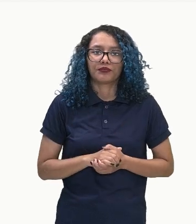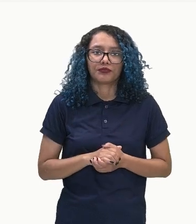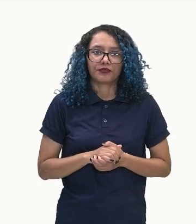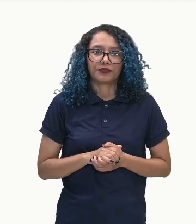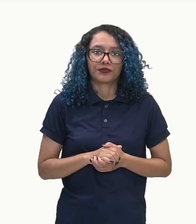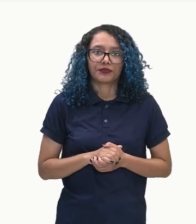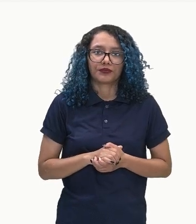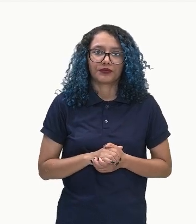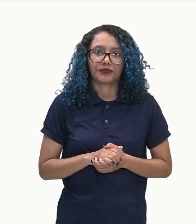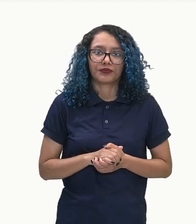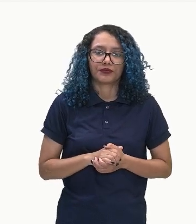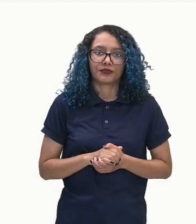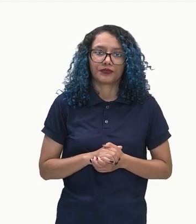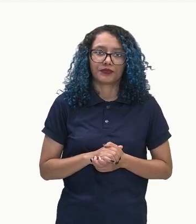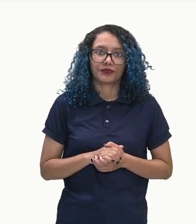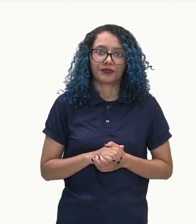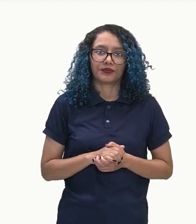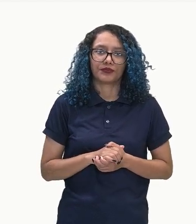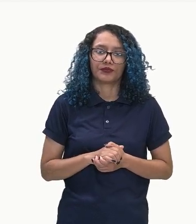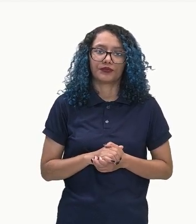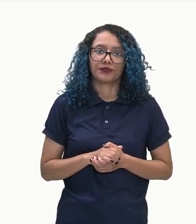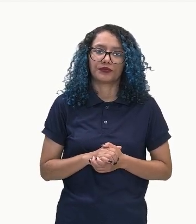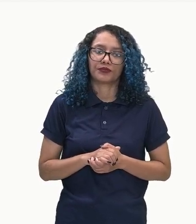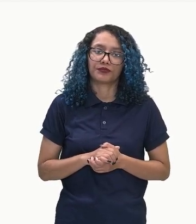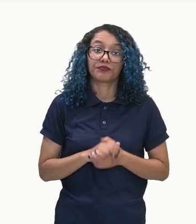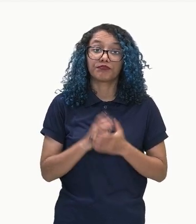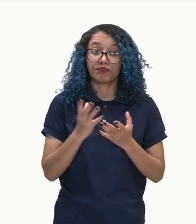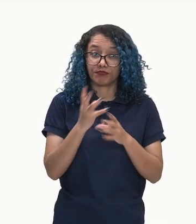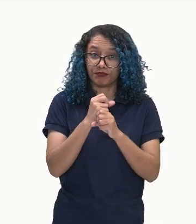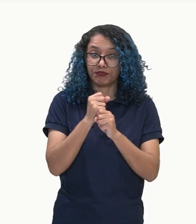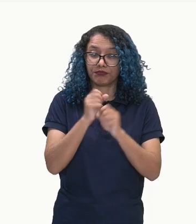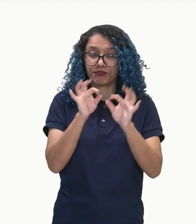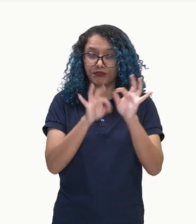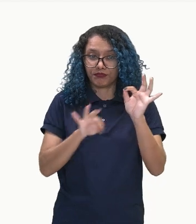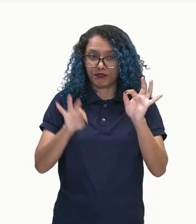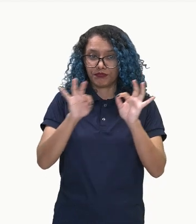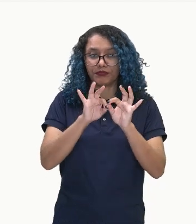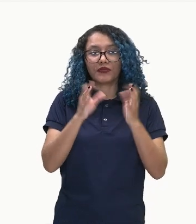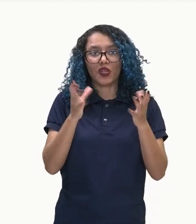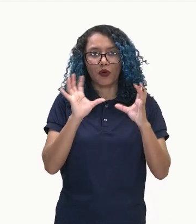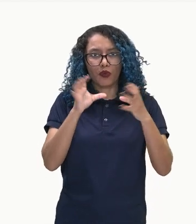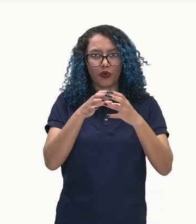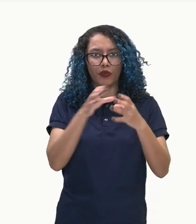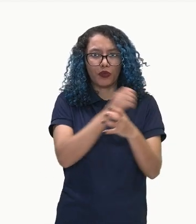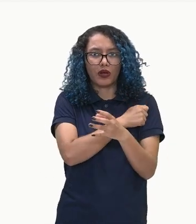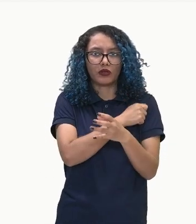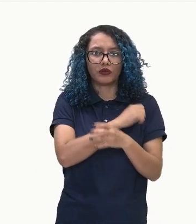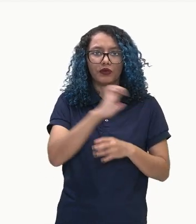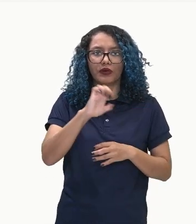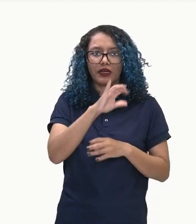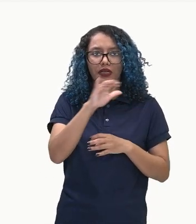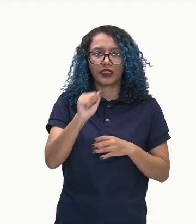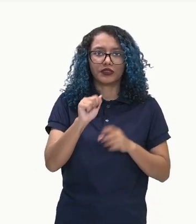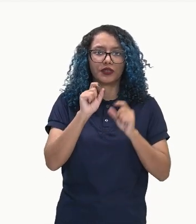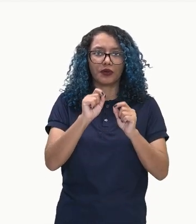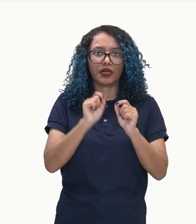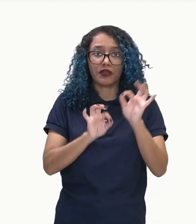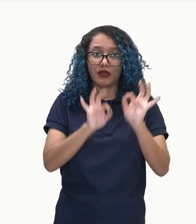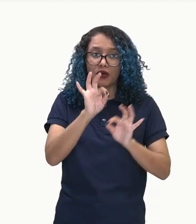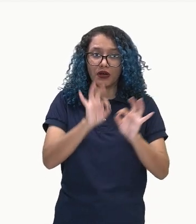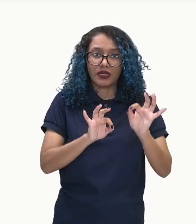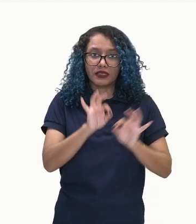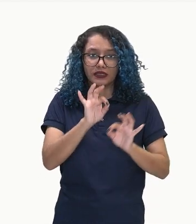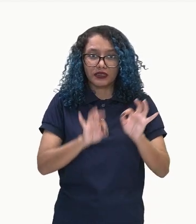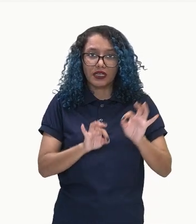queridos alunos, vamos aqui para um exemplo do cálculo da circunferência. Um grupo de alunos da EJA está construindo uma pista de corrida circular no pátio da